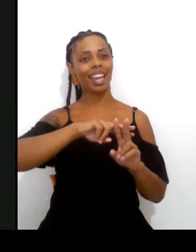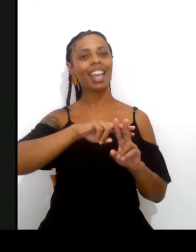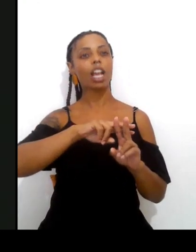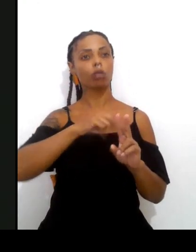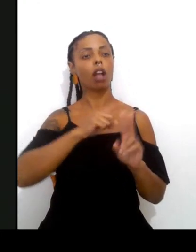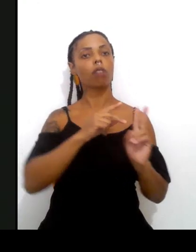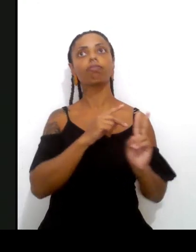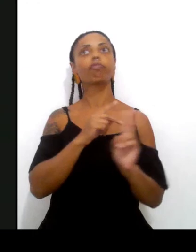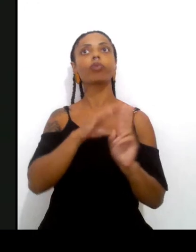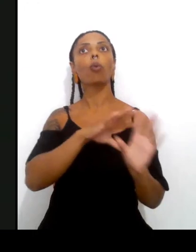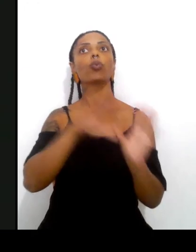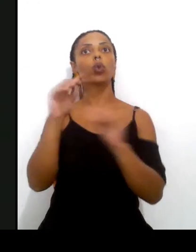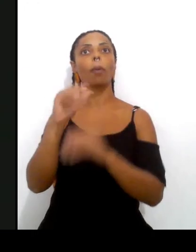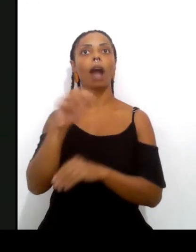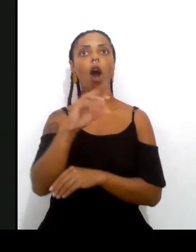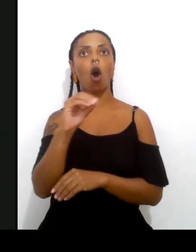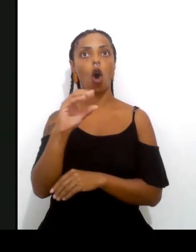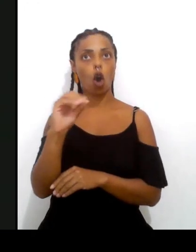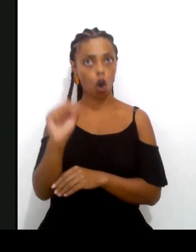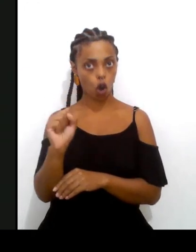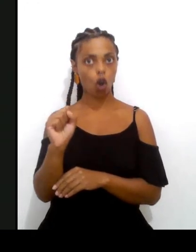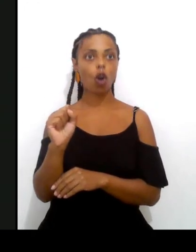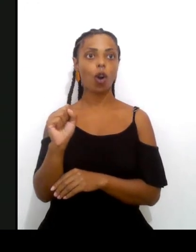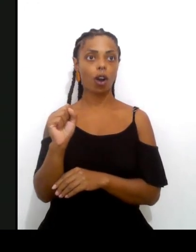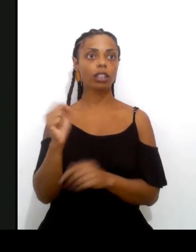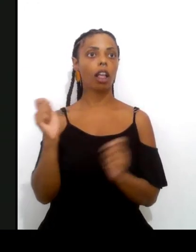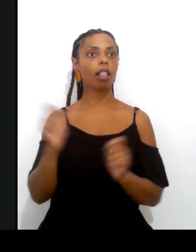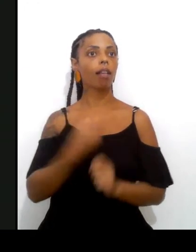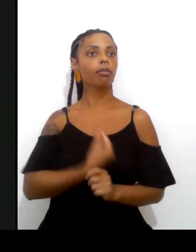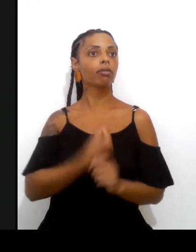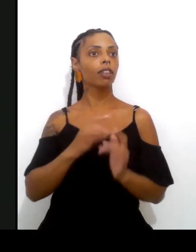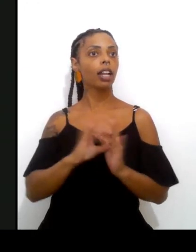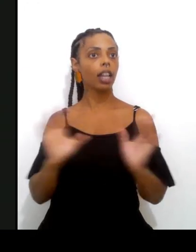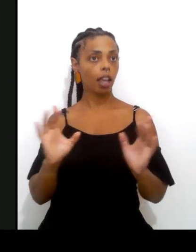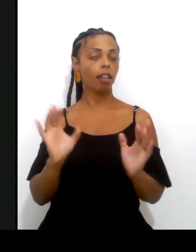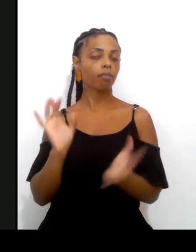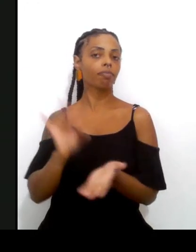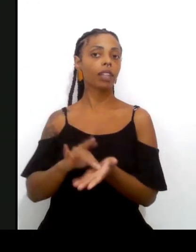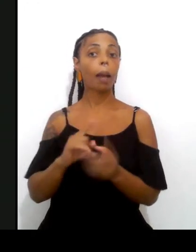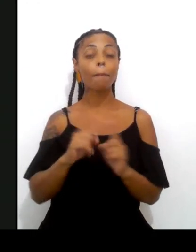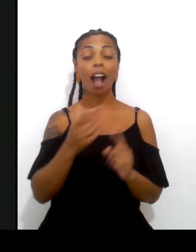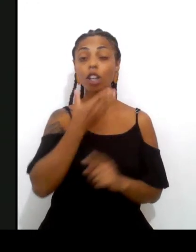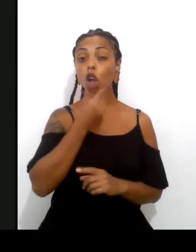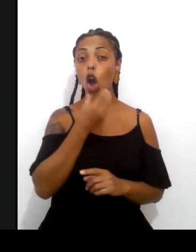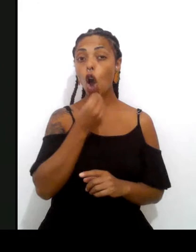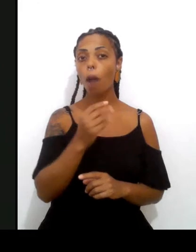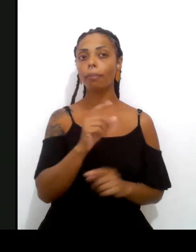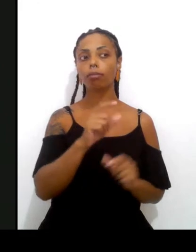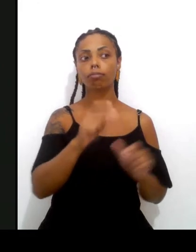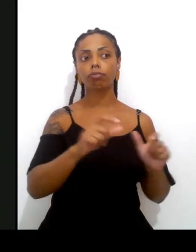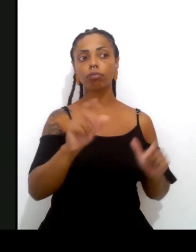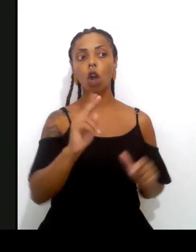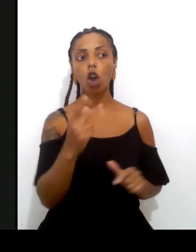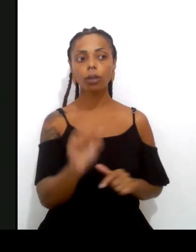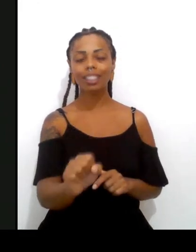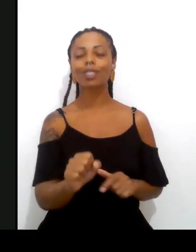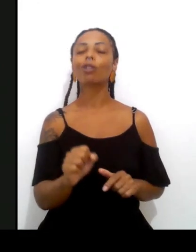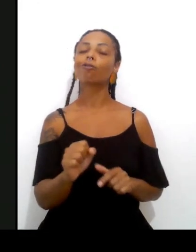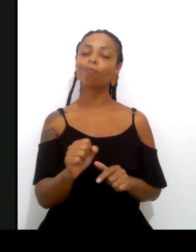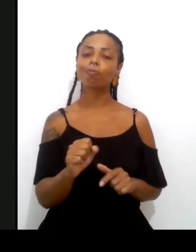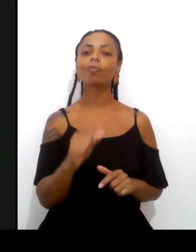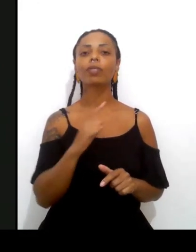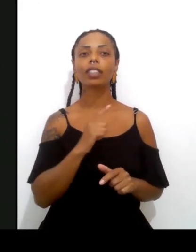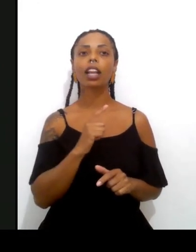Esse era o caso isso era verdade mas para homens homossexuais havia também uma distância em relação